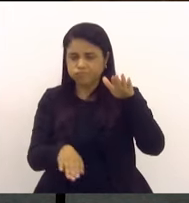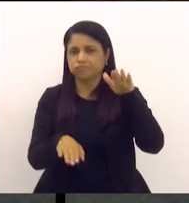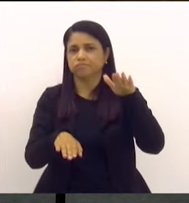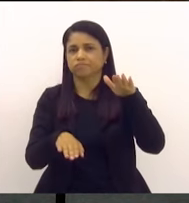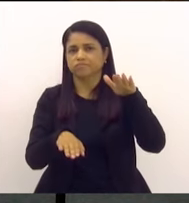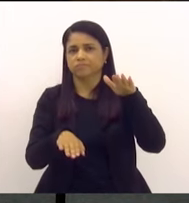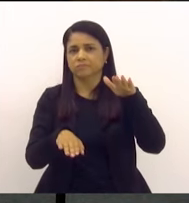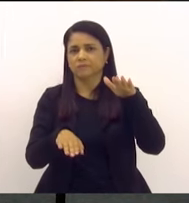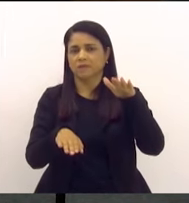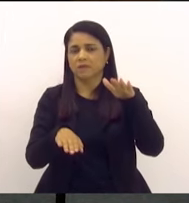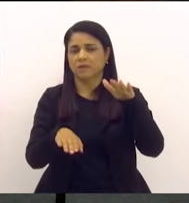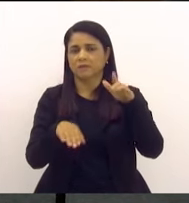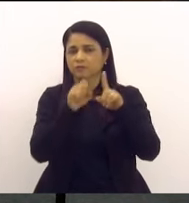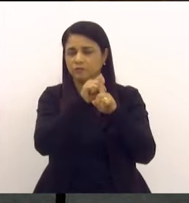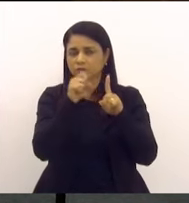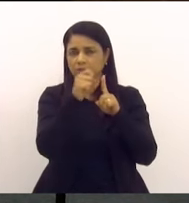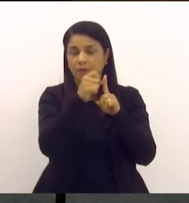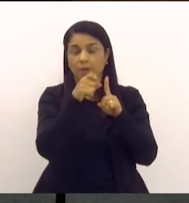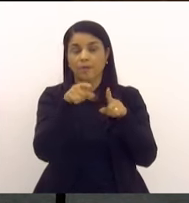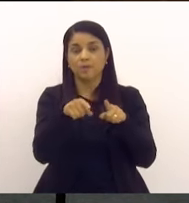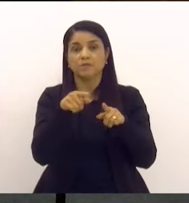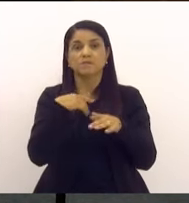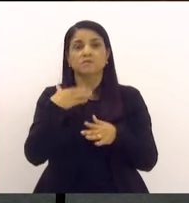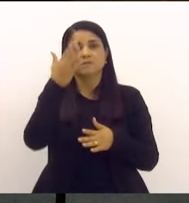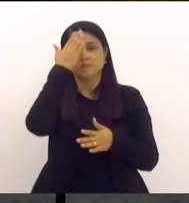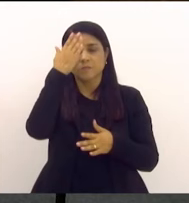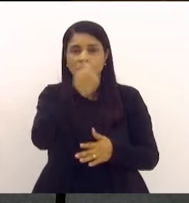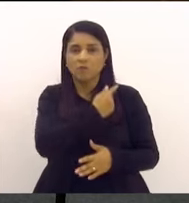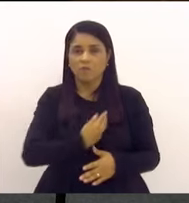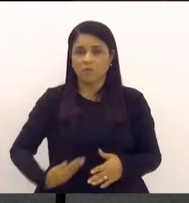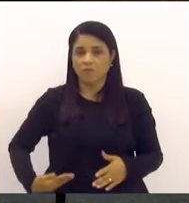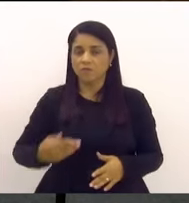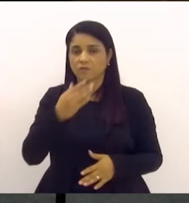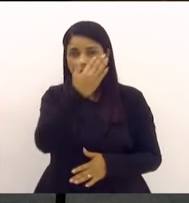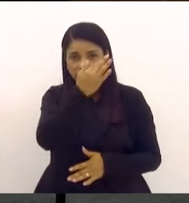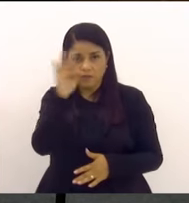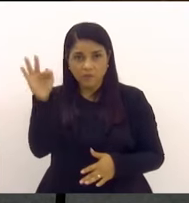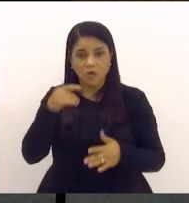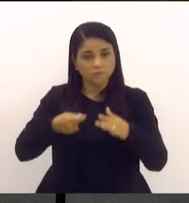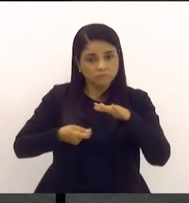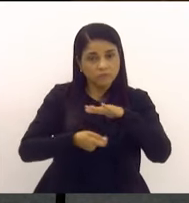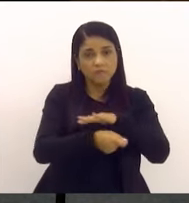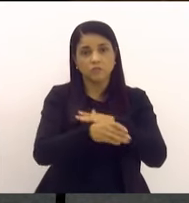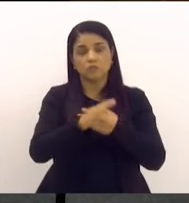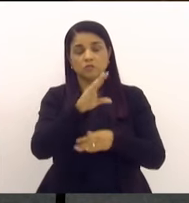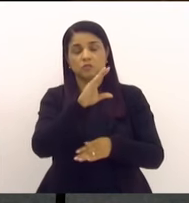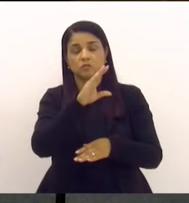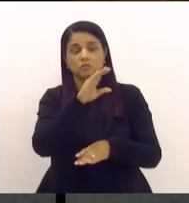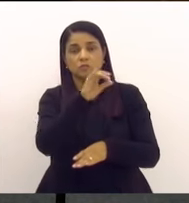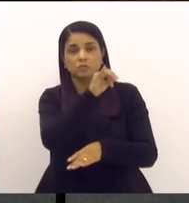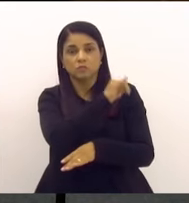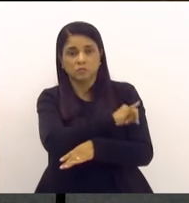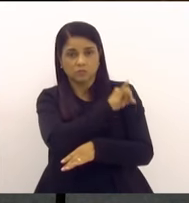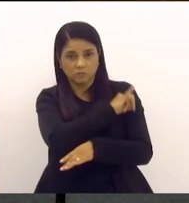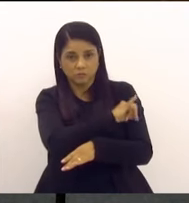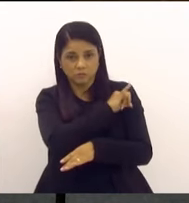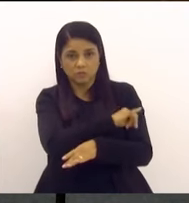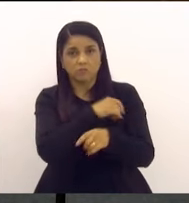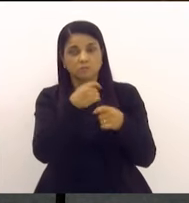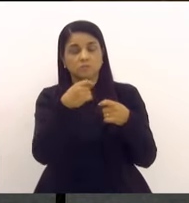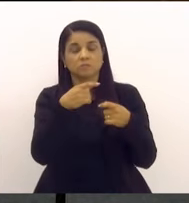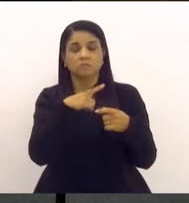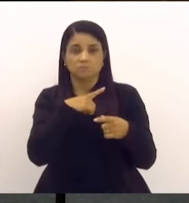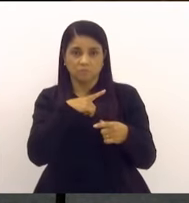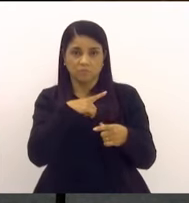ainda mais à luz, sabendo que o governo federal está querendo investir, vai investir muito no estado do Rio de Janeiro. Então, a gente não está